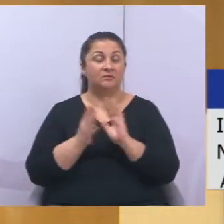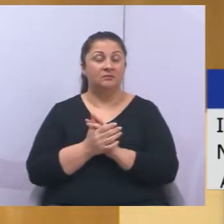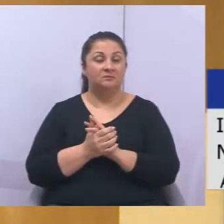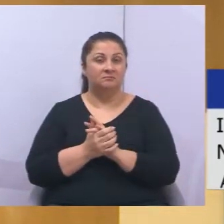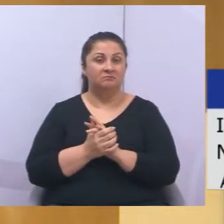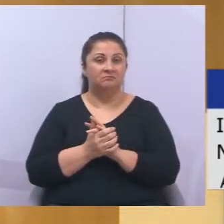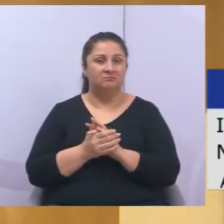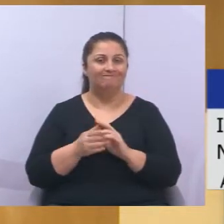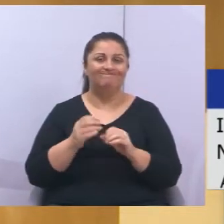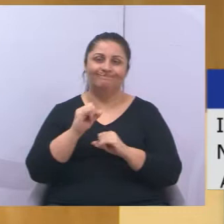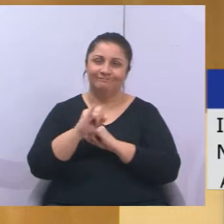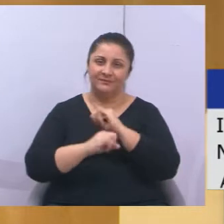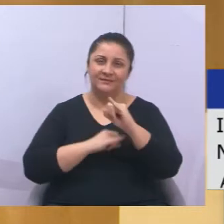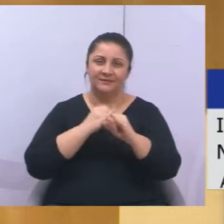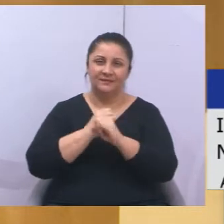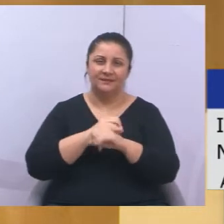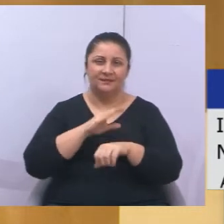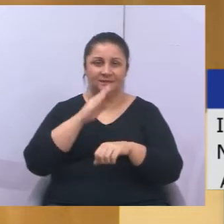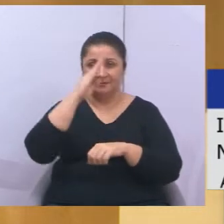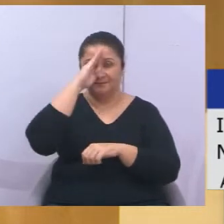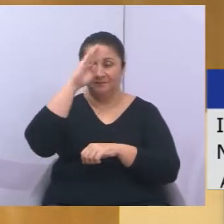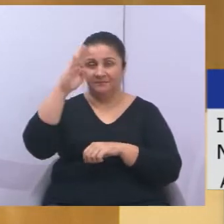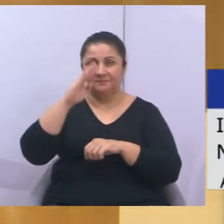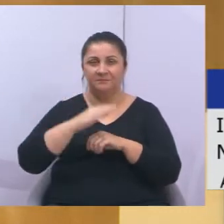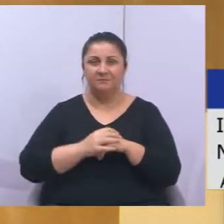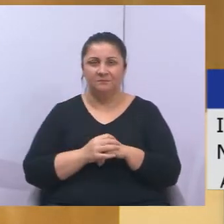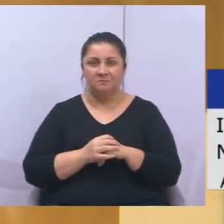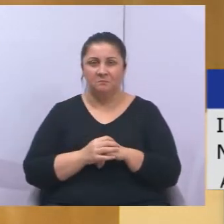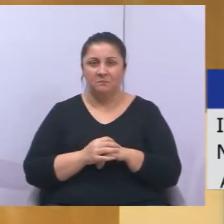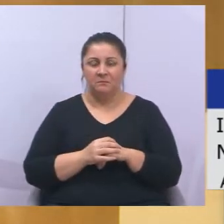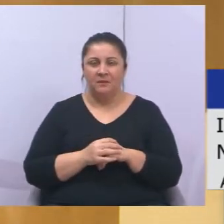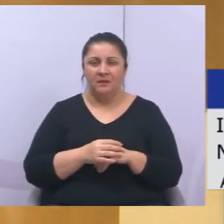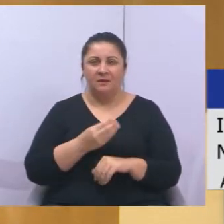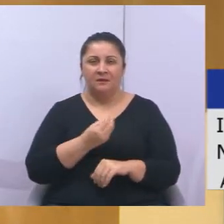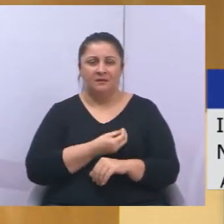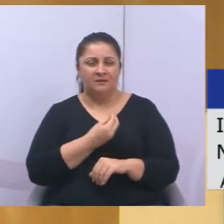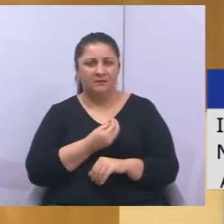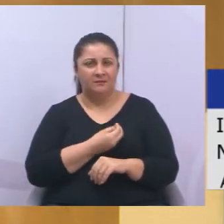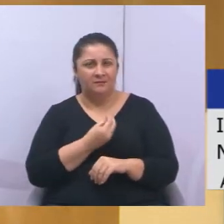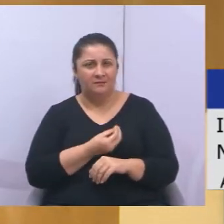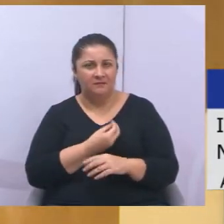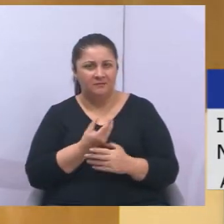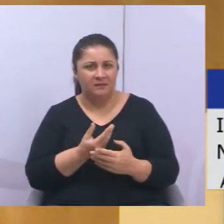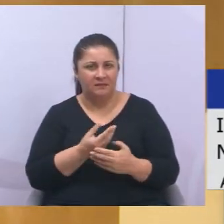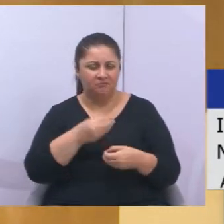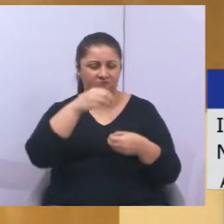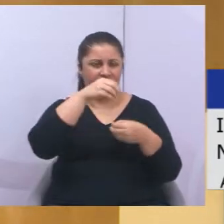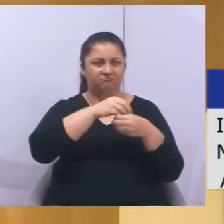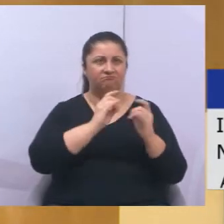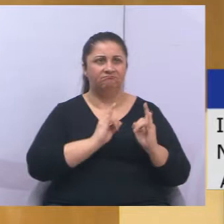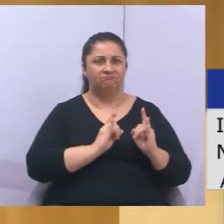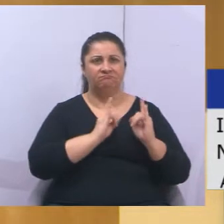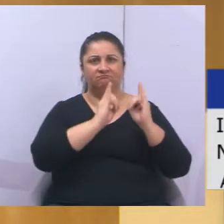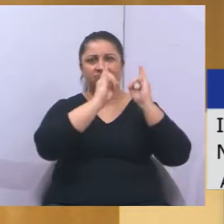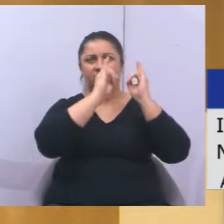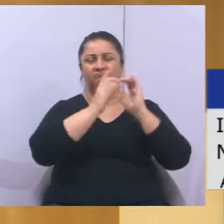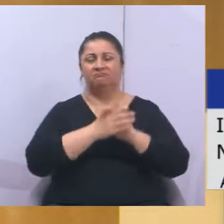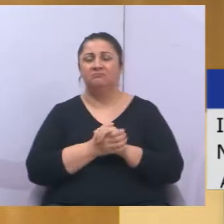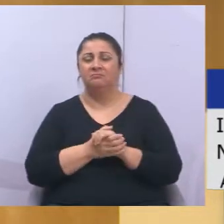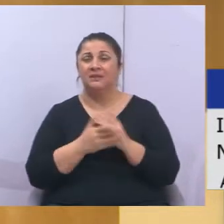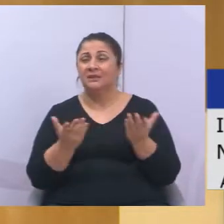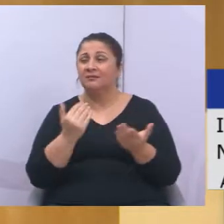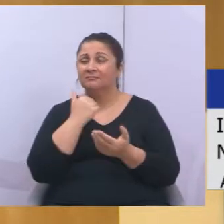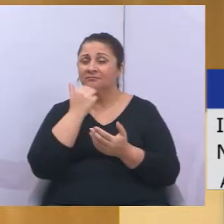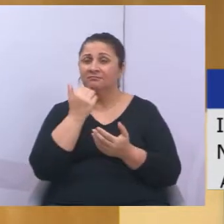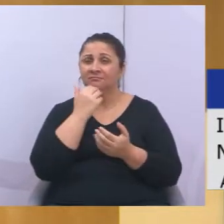especialmente na internet, além da vida, cada vez mais no interior dos apartamentos, não tem permitido